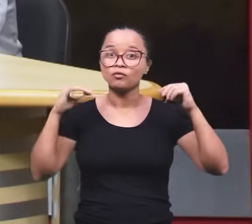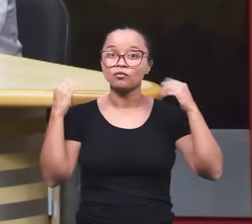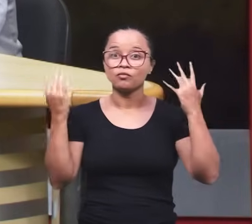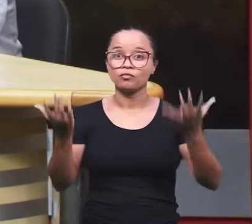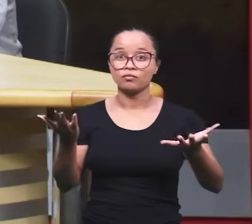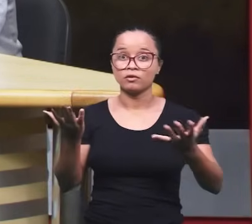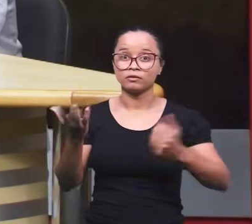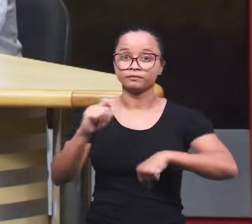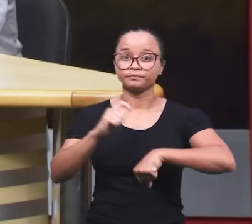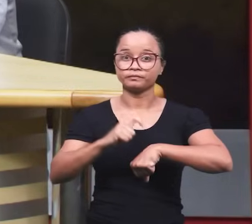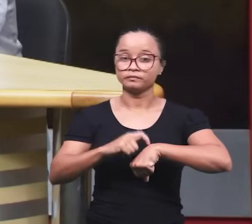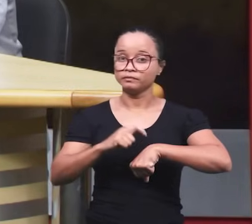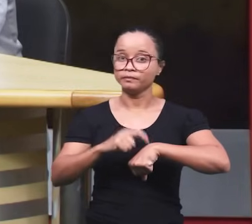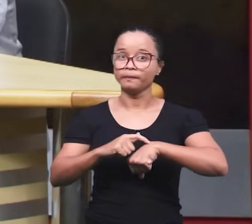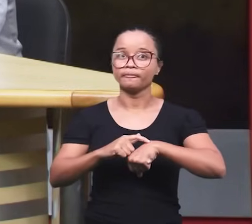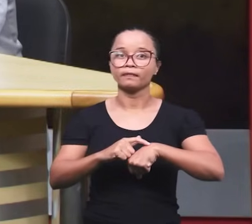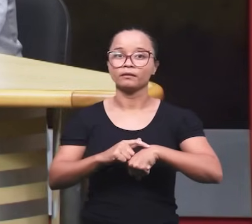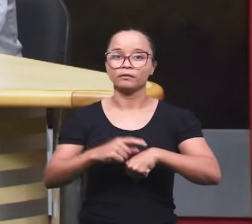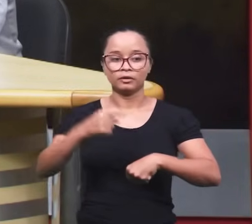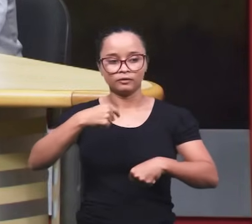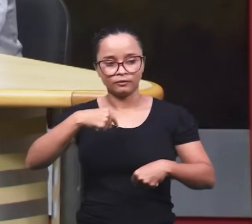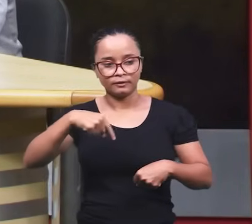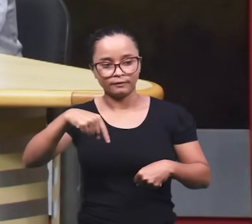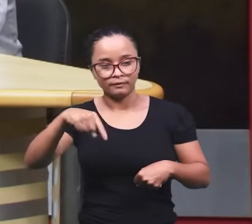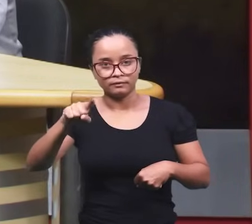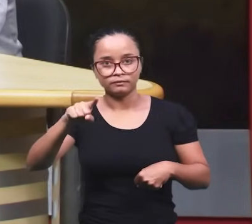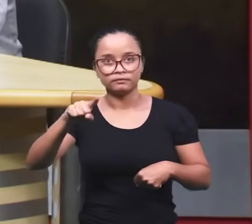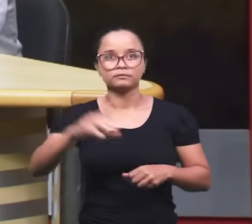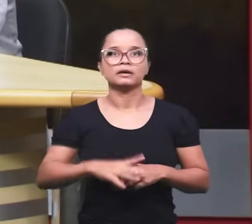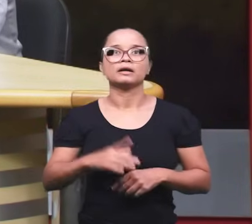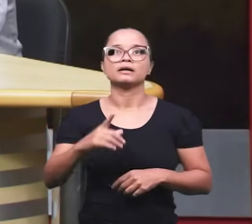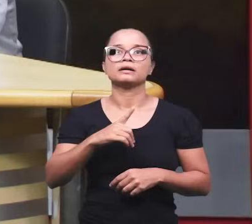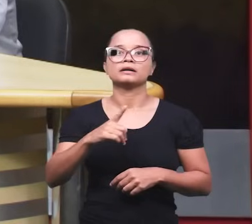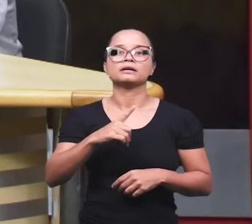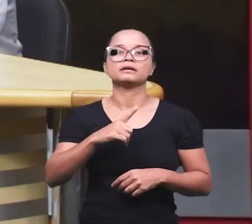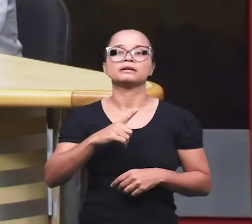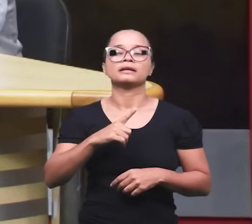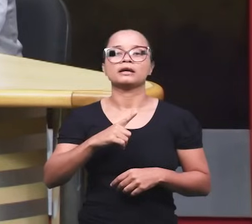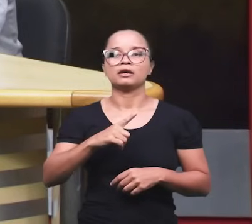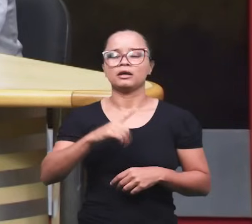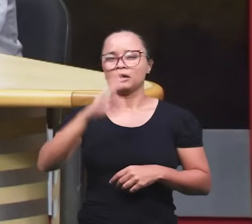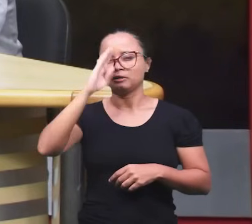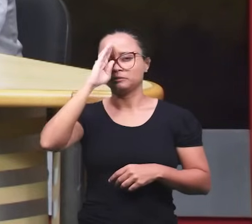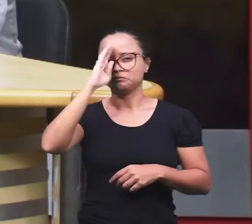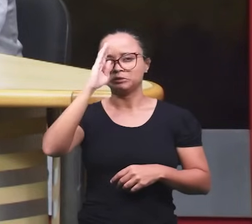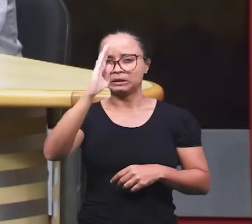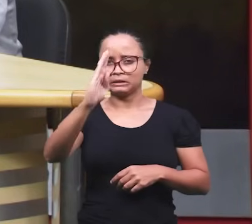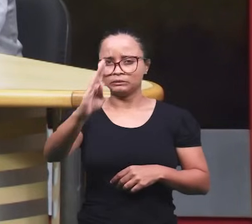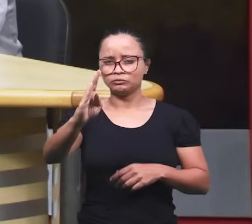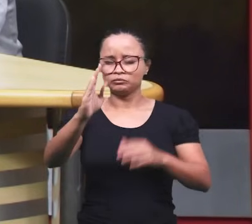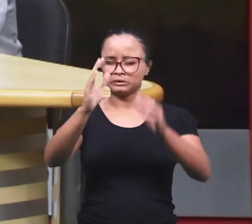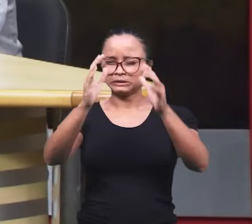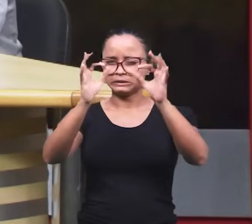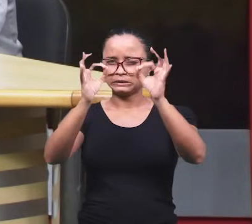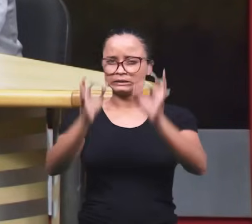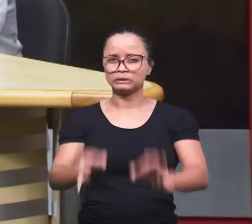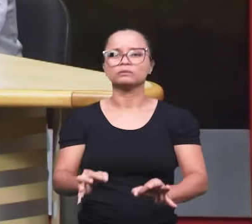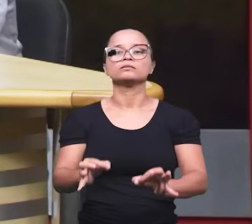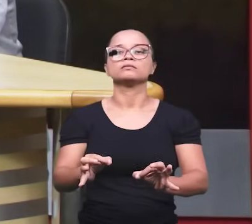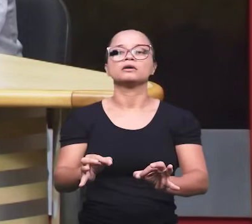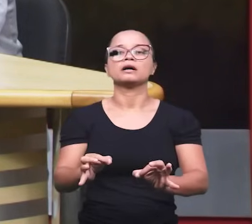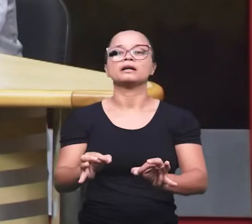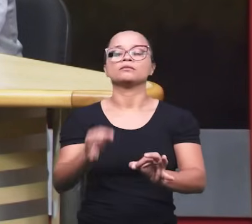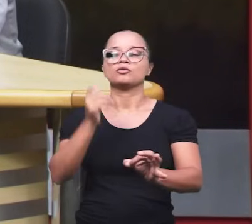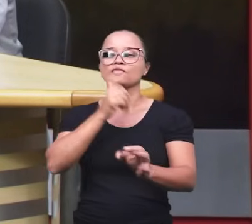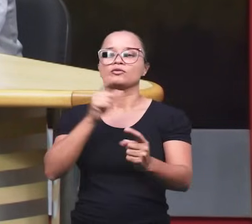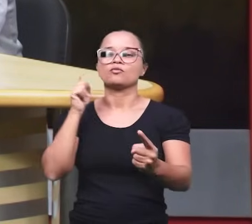preocupação é que quando essa flecha for lançada ela seja lançada no alvo certo e